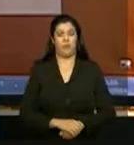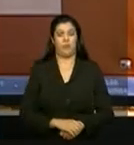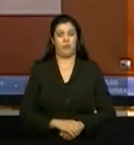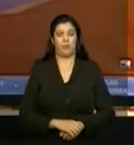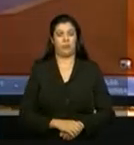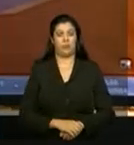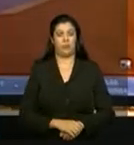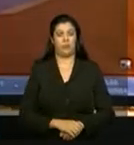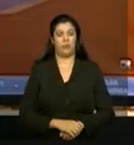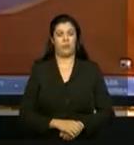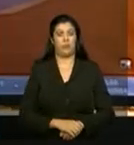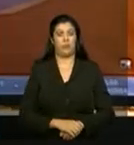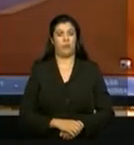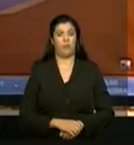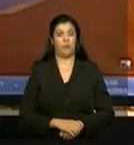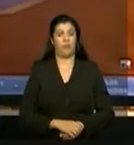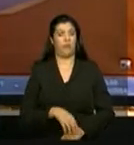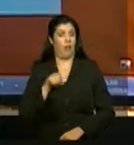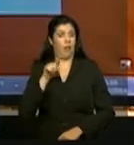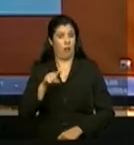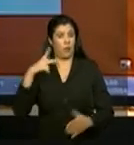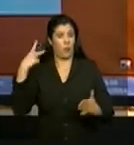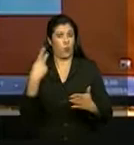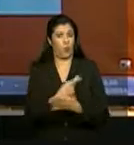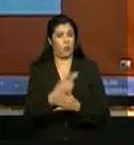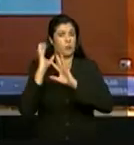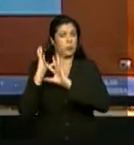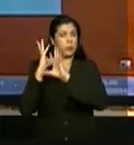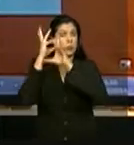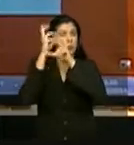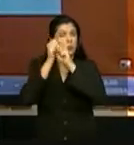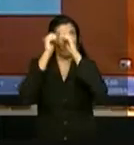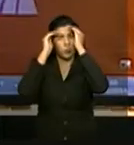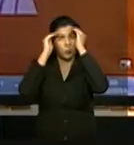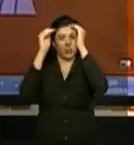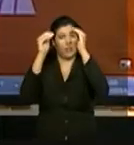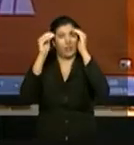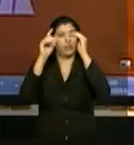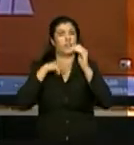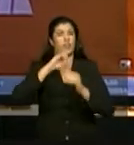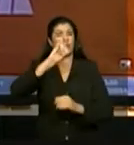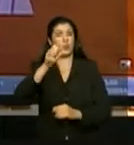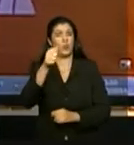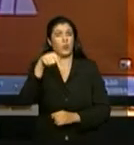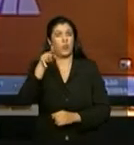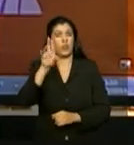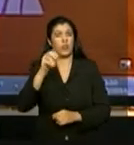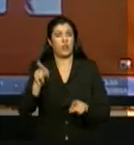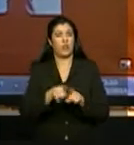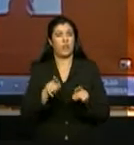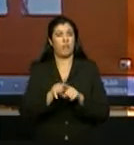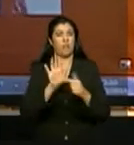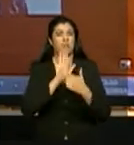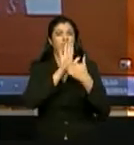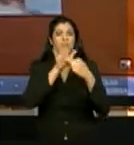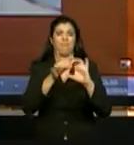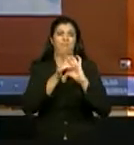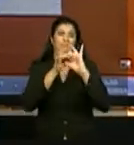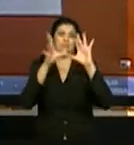este ato vai resgatar a memória do presidente joão e refletir novamente inicial frente à população